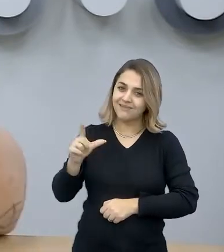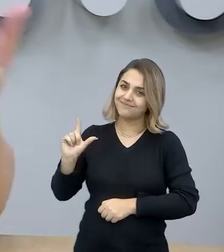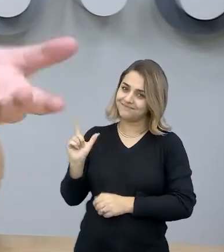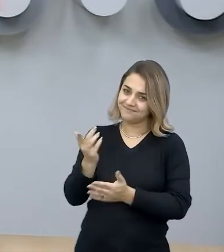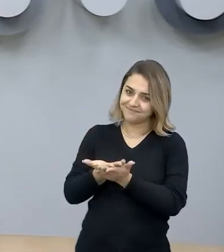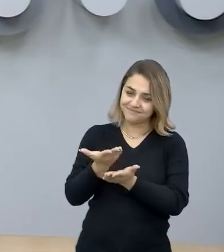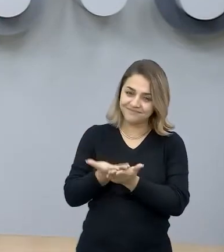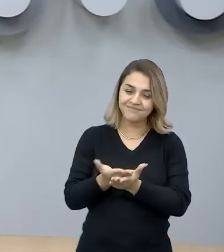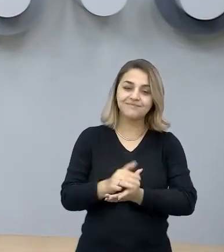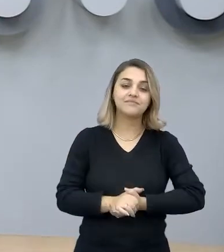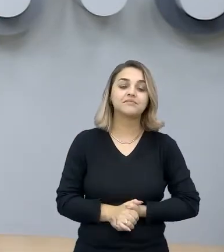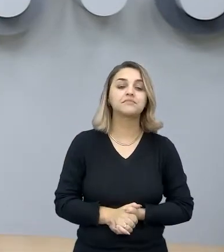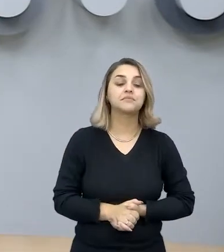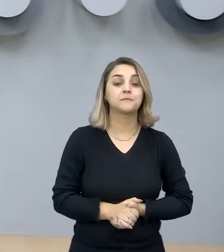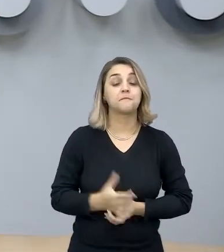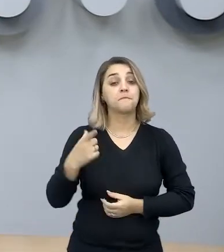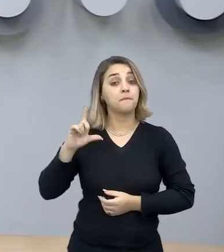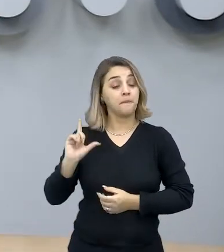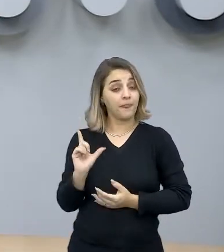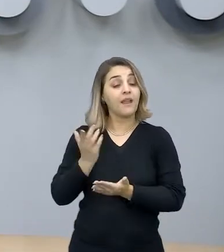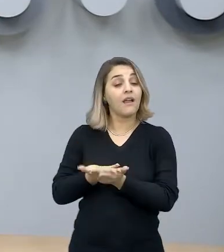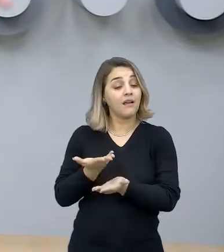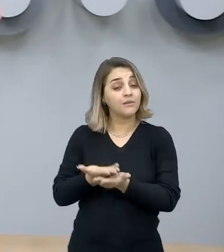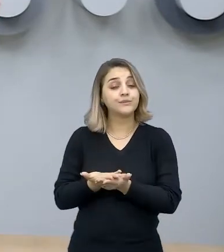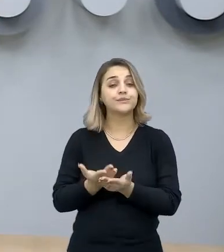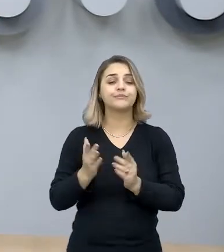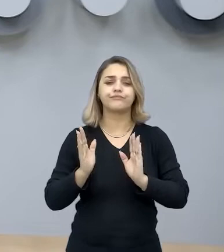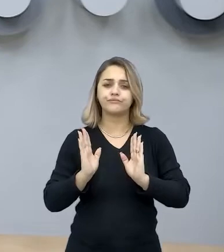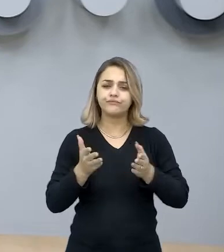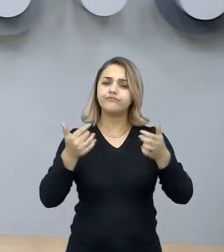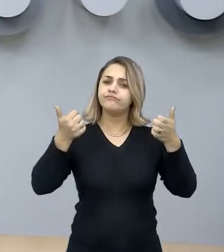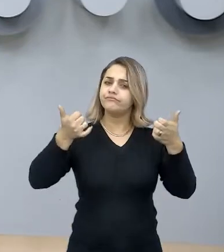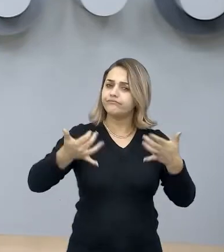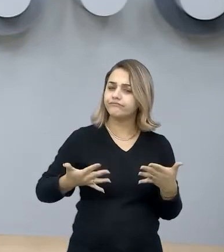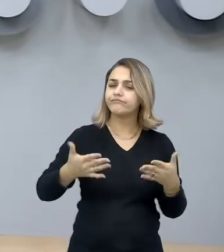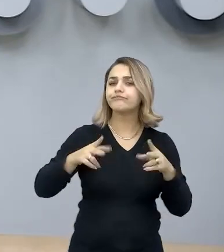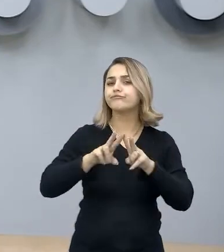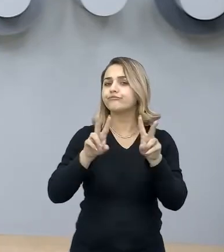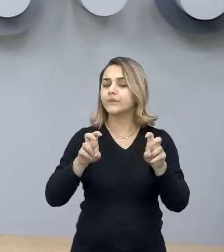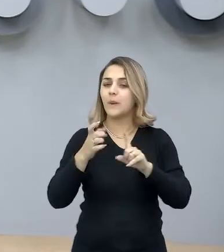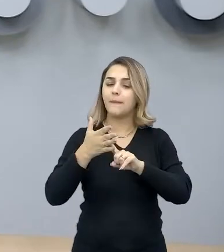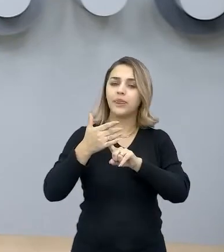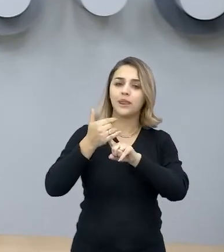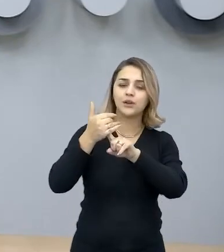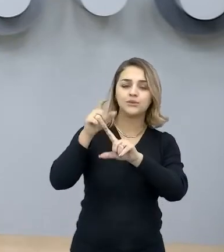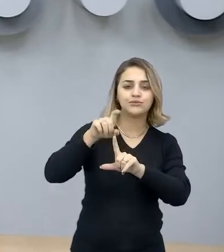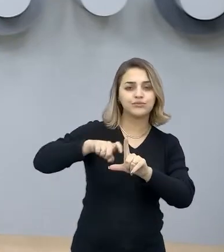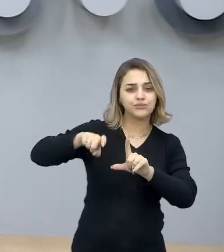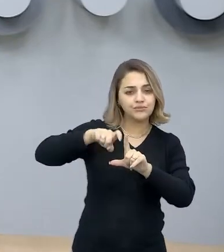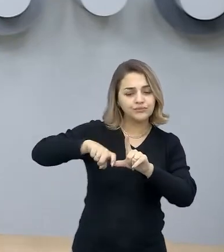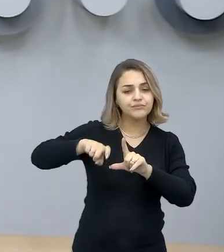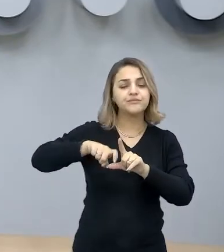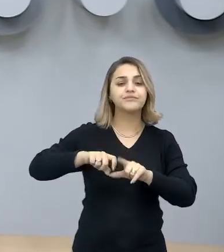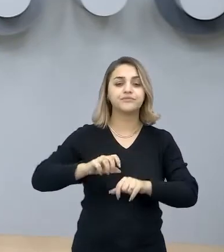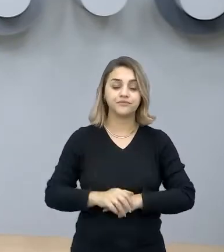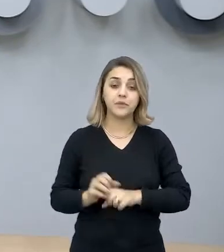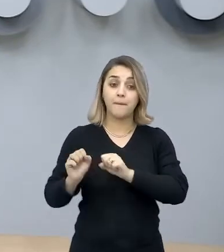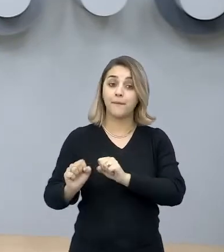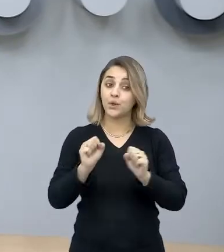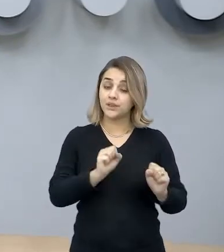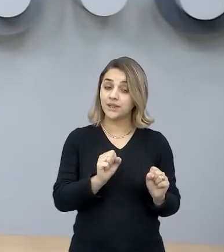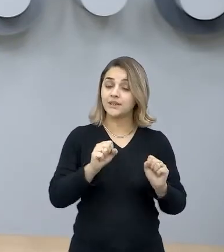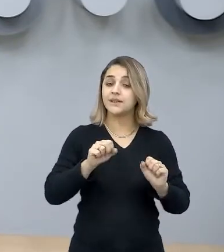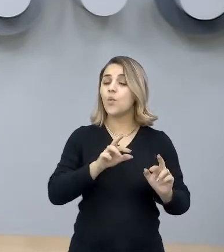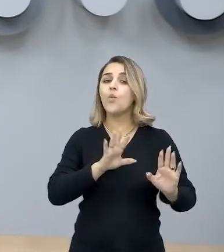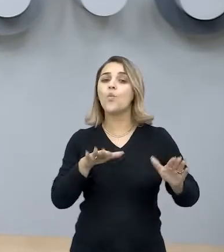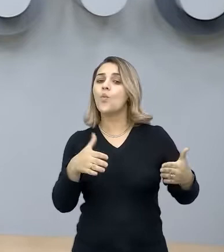anterior. No encontro anterior, a gente já estava falando sobre tecnologias digitais e poder, essa